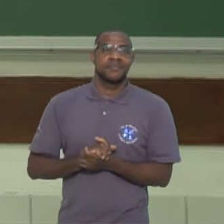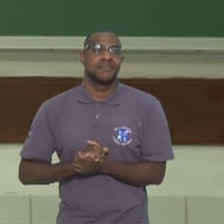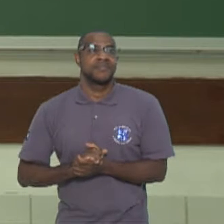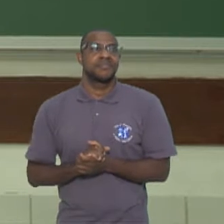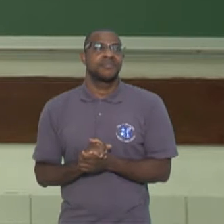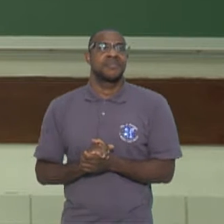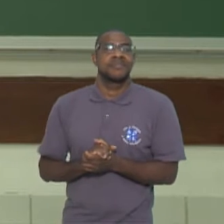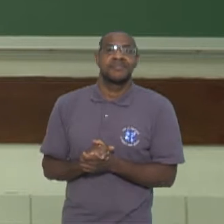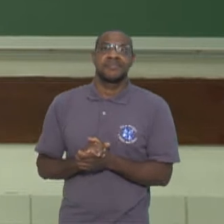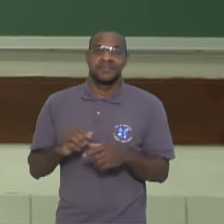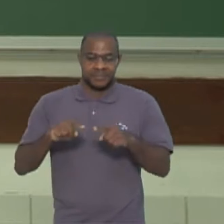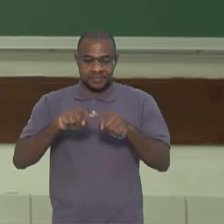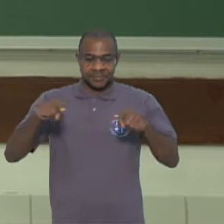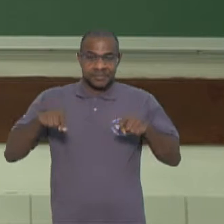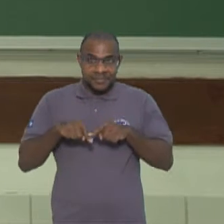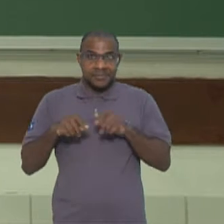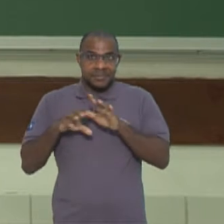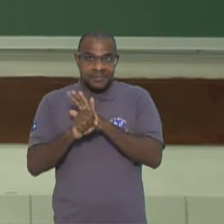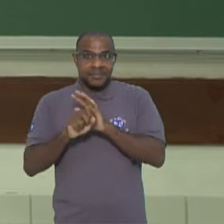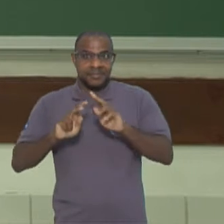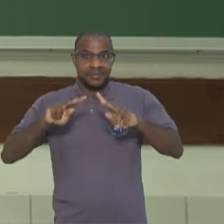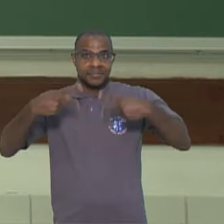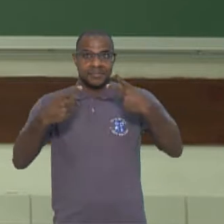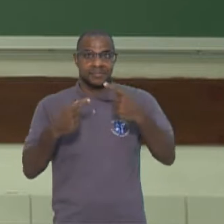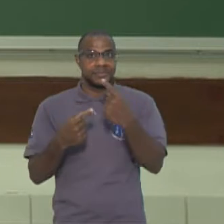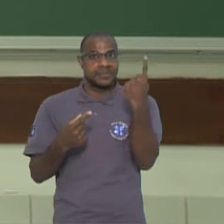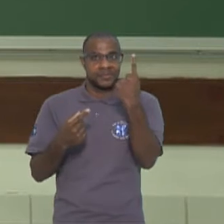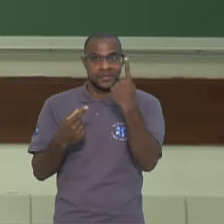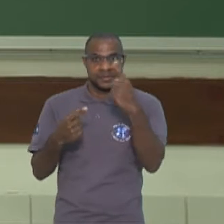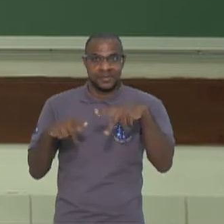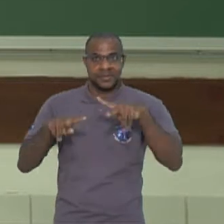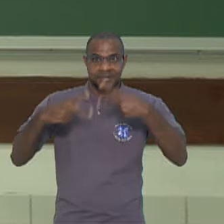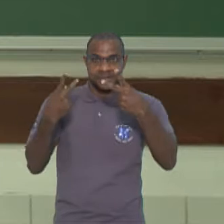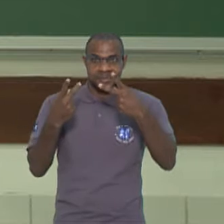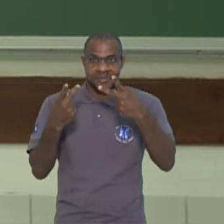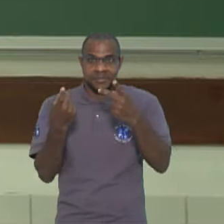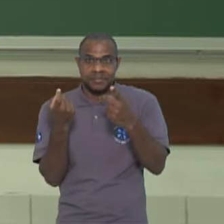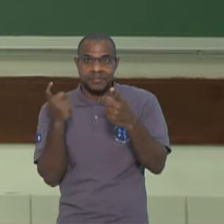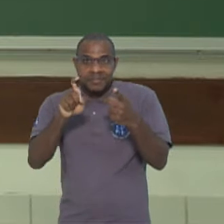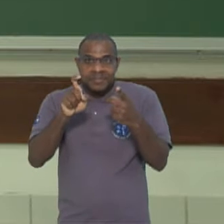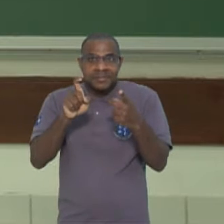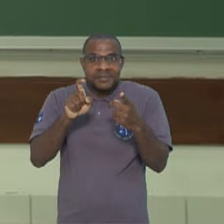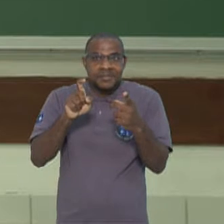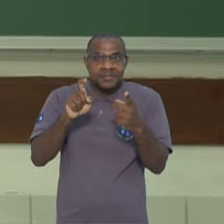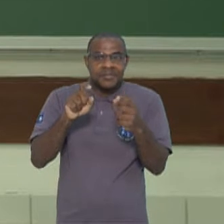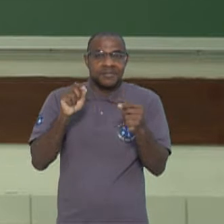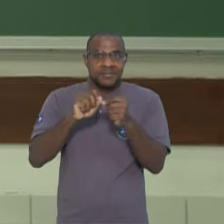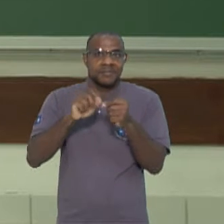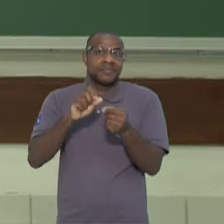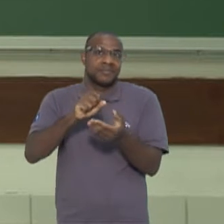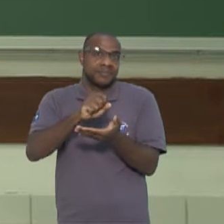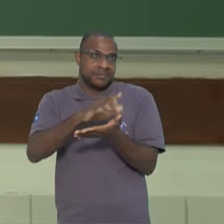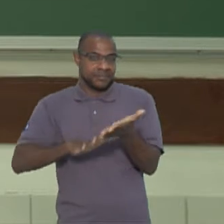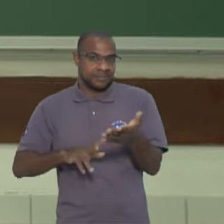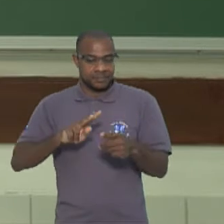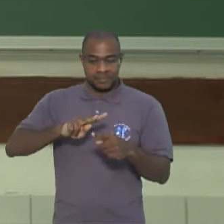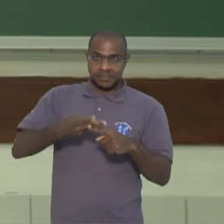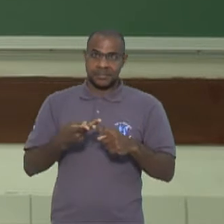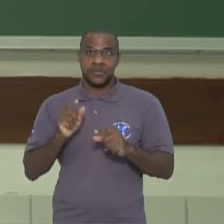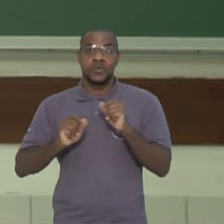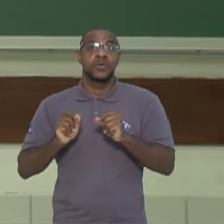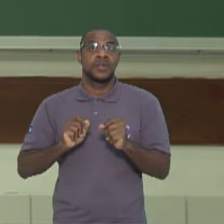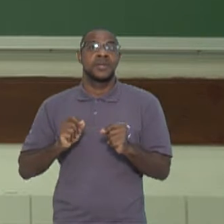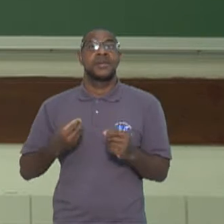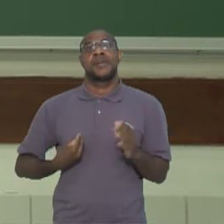no Classroom, vocês podem clicar e resolver as atividades. E estando certo ou estando errado, vocês já garantem a